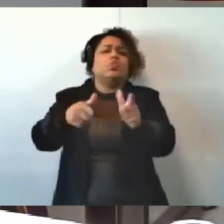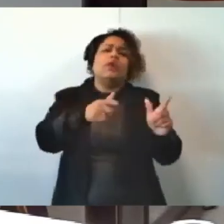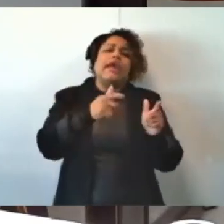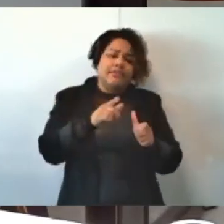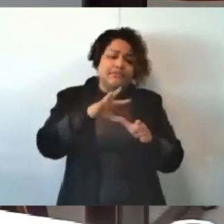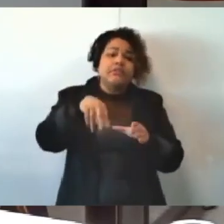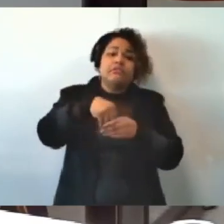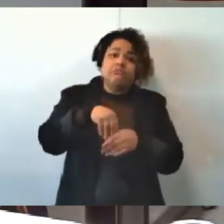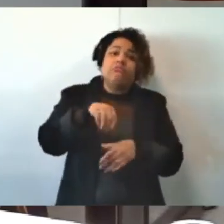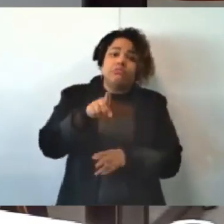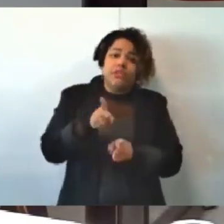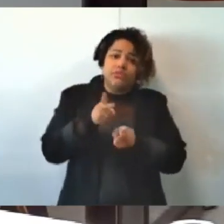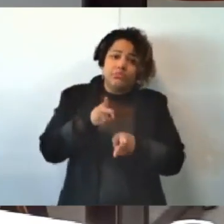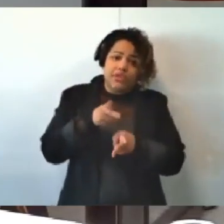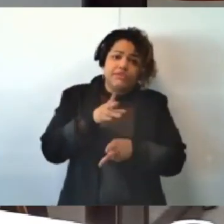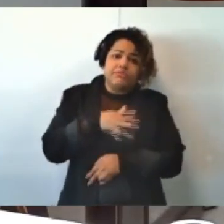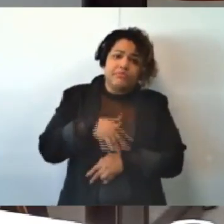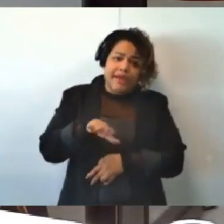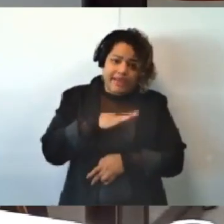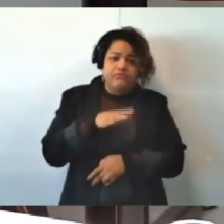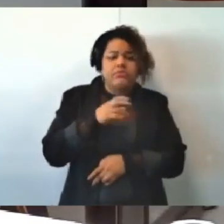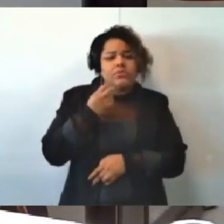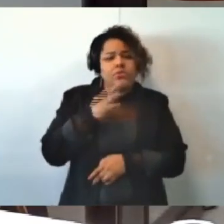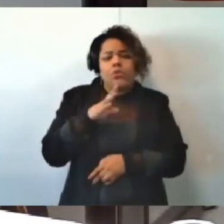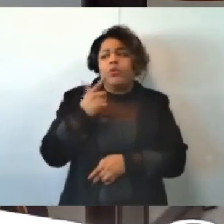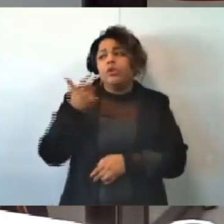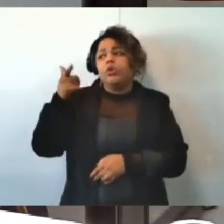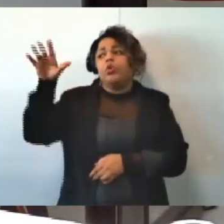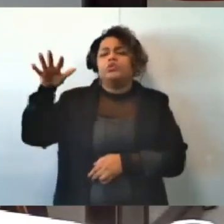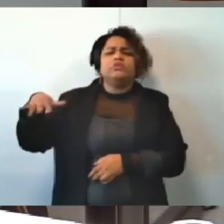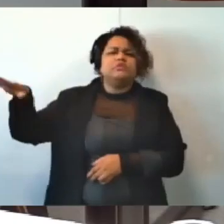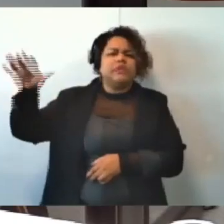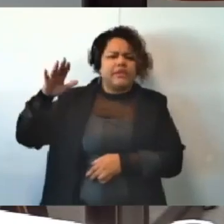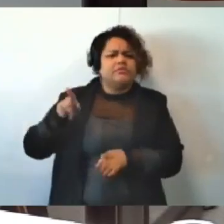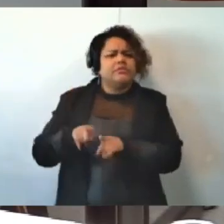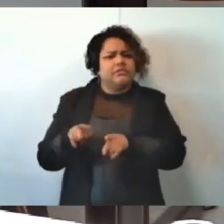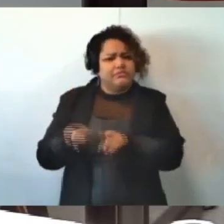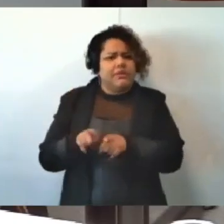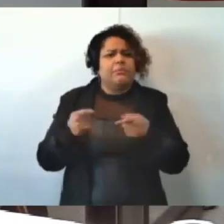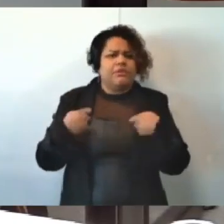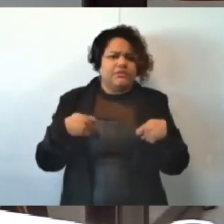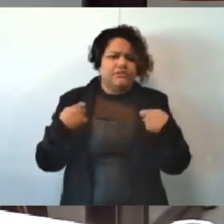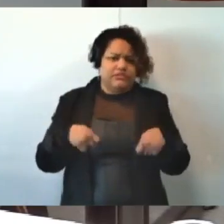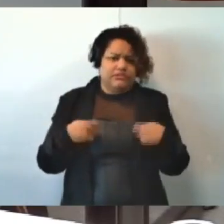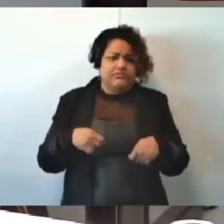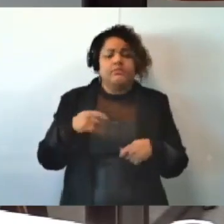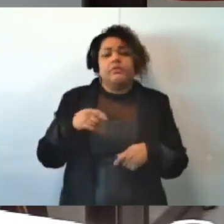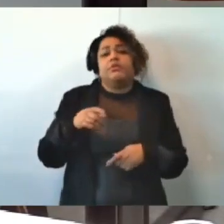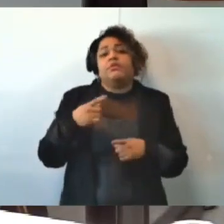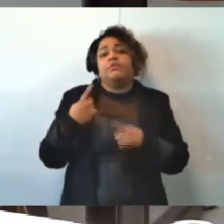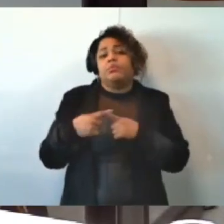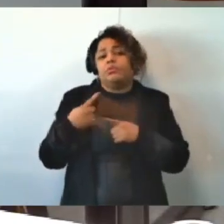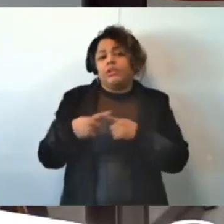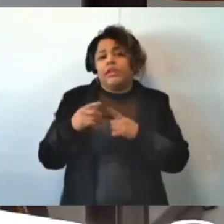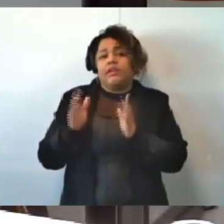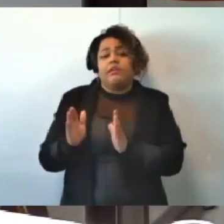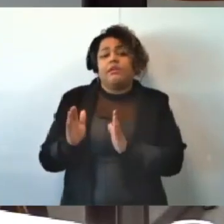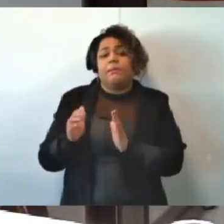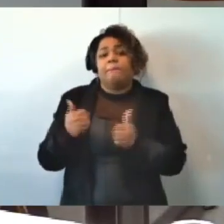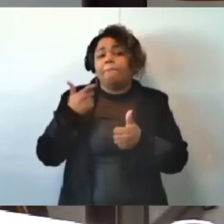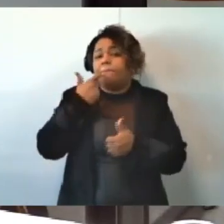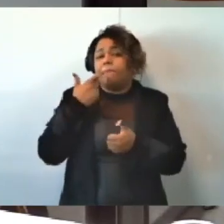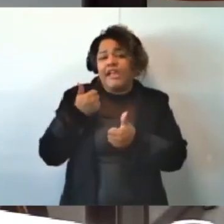gente precisa. Porque na floresta, por exemplo, colado à rua Sapucaí, nós temos o Parque Municipal, que é uma área de